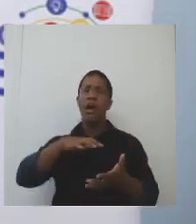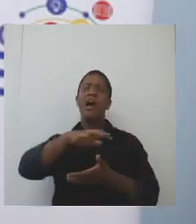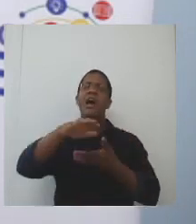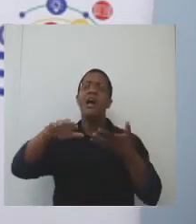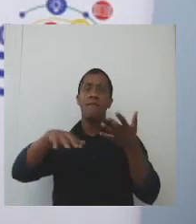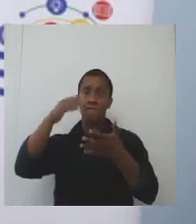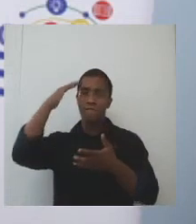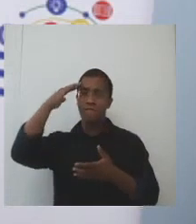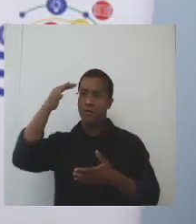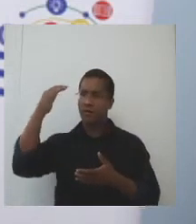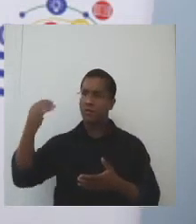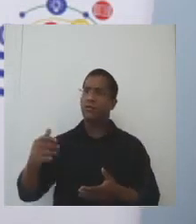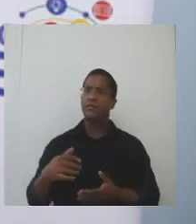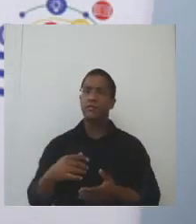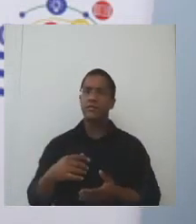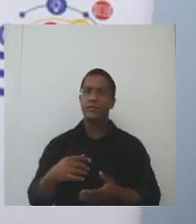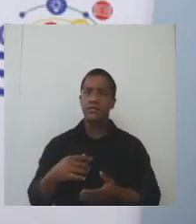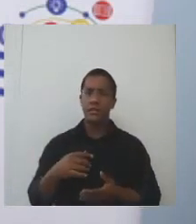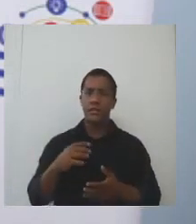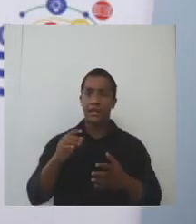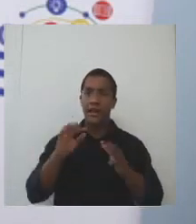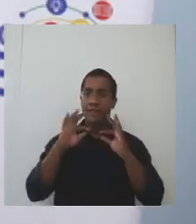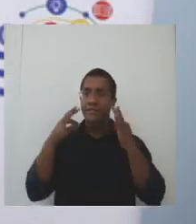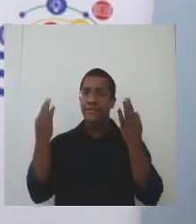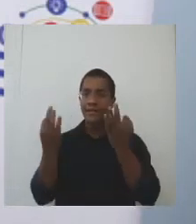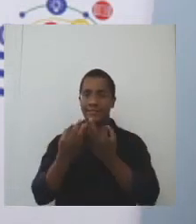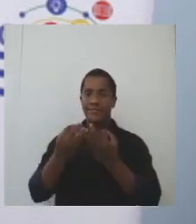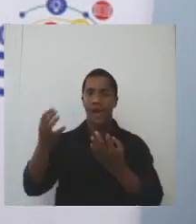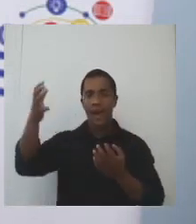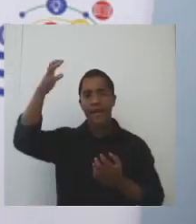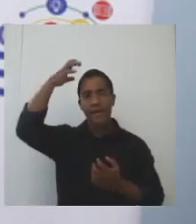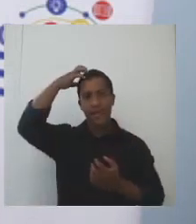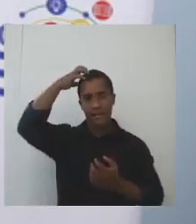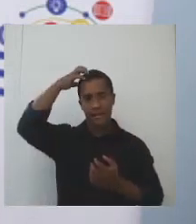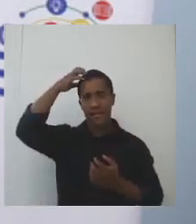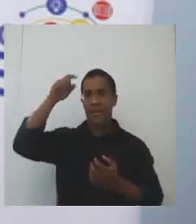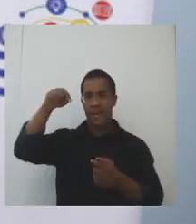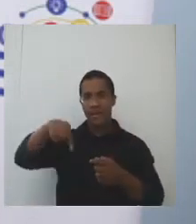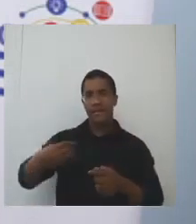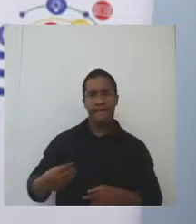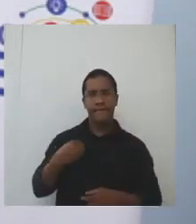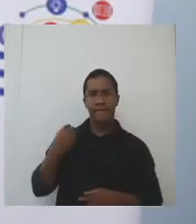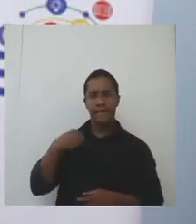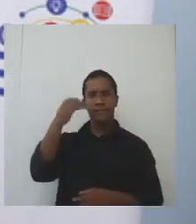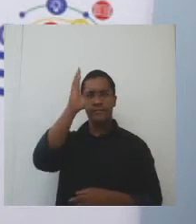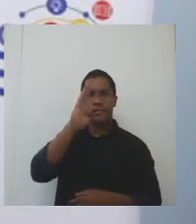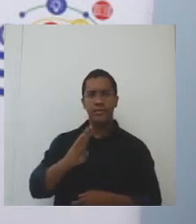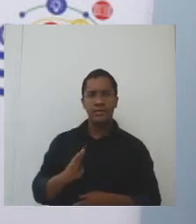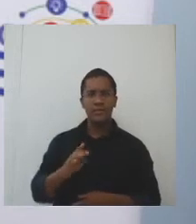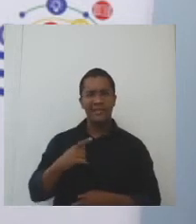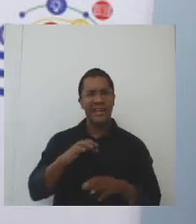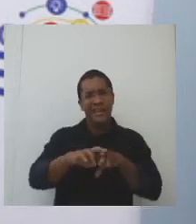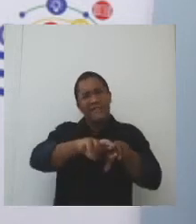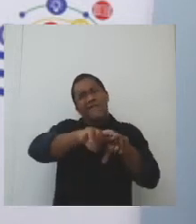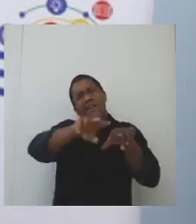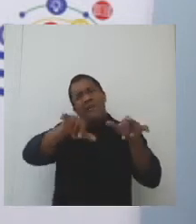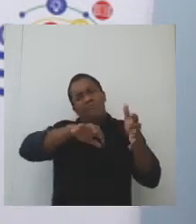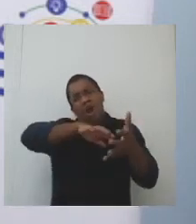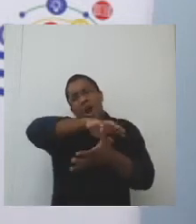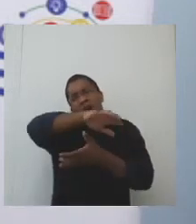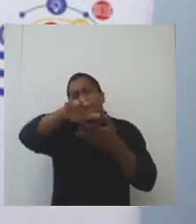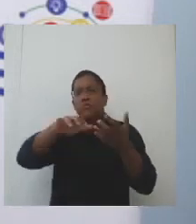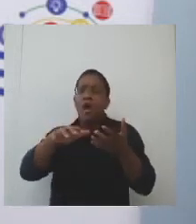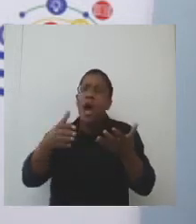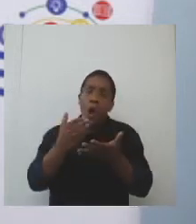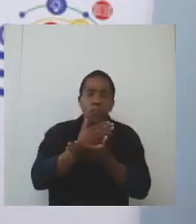muito famosa que nós tivemos enquanto a família real, nesse momento, estava vivendo no Brasil? Tivemos várias, certo? Assim,